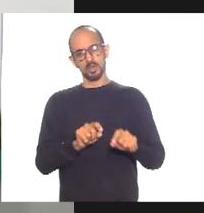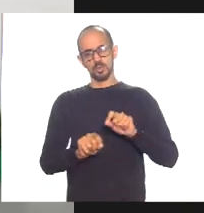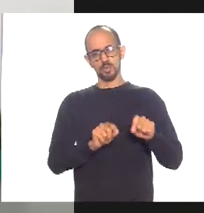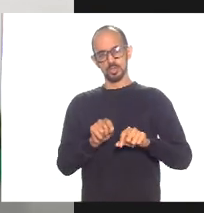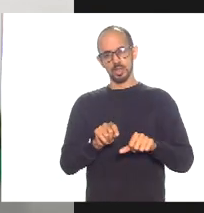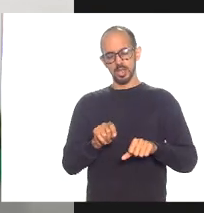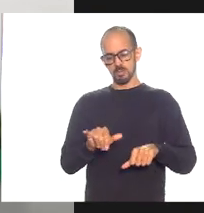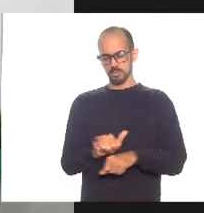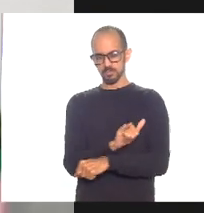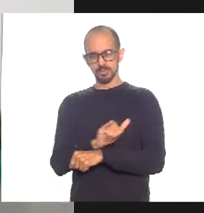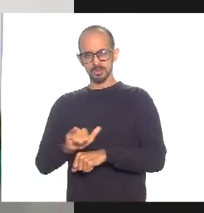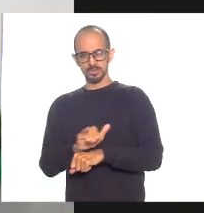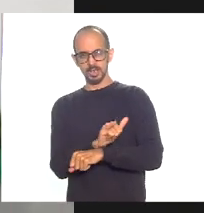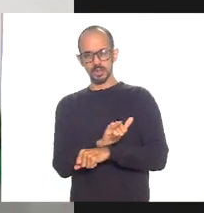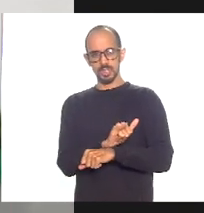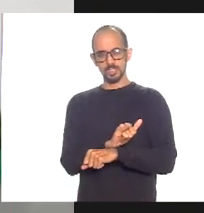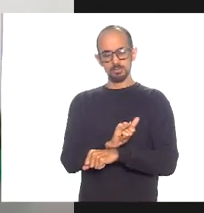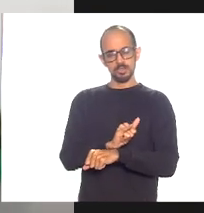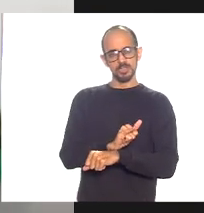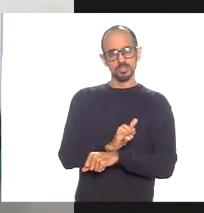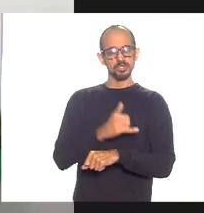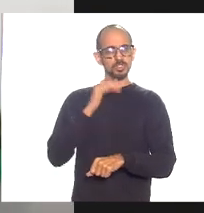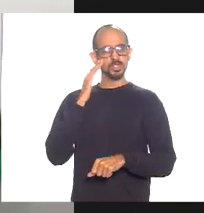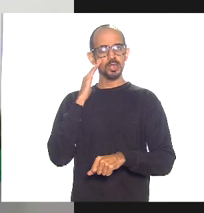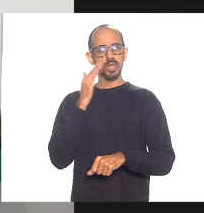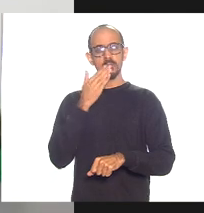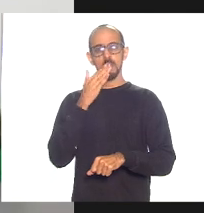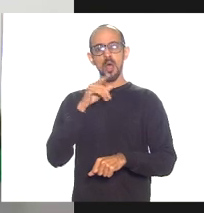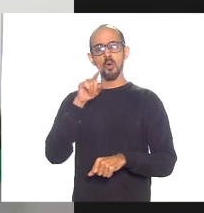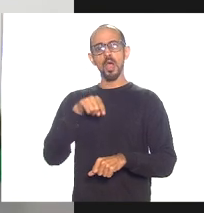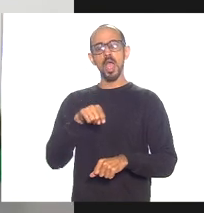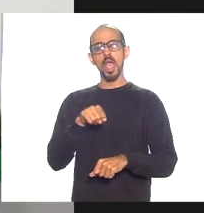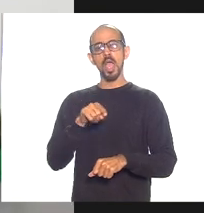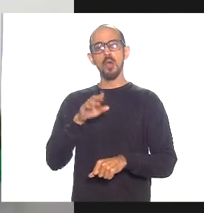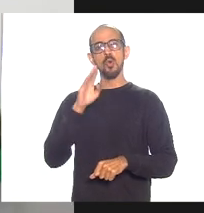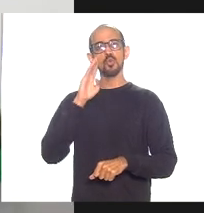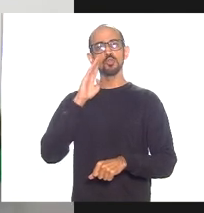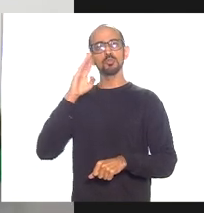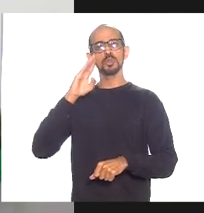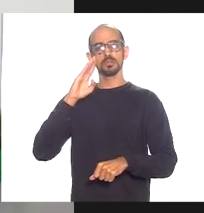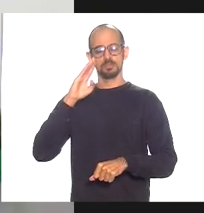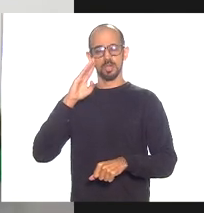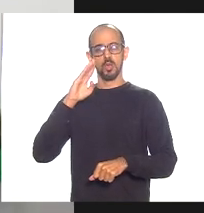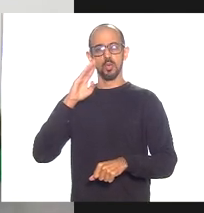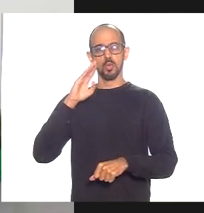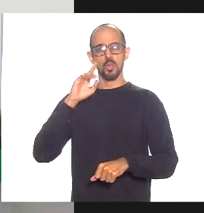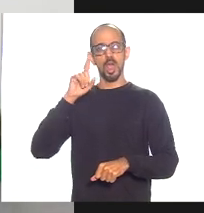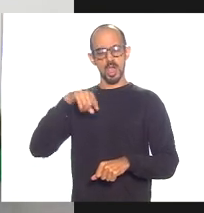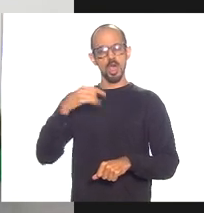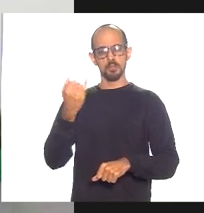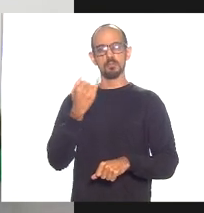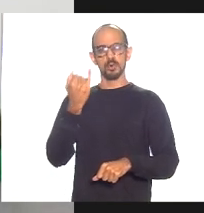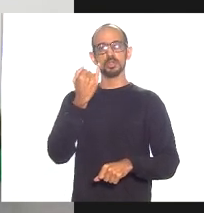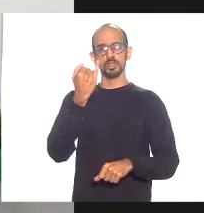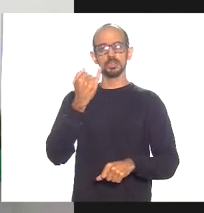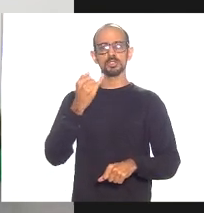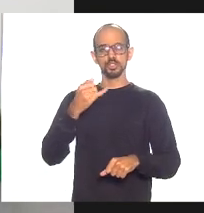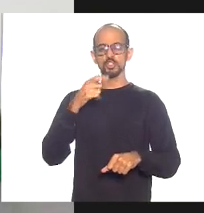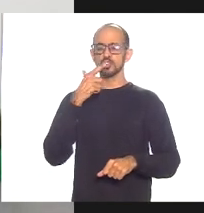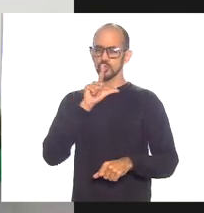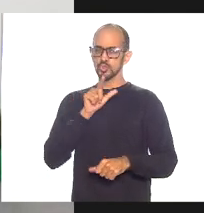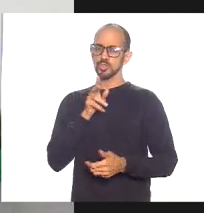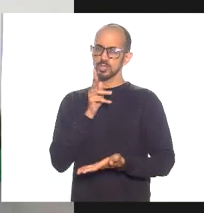versação sobre prioridades. E eu acho que prioridade é, sim, a gente manter um espaço cultural de